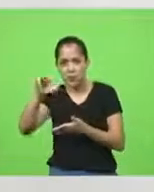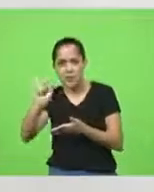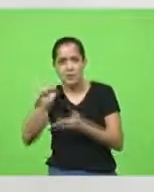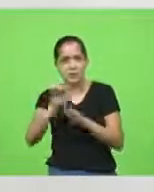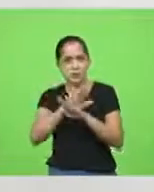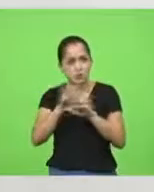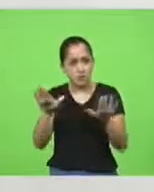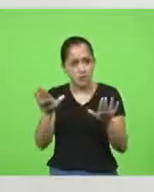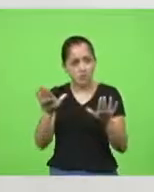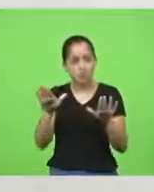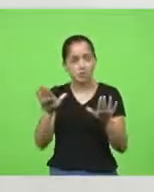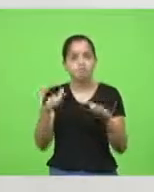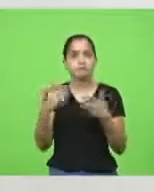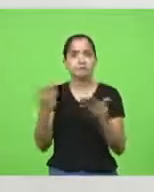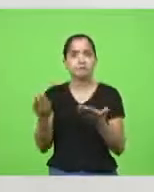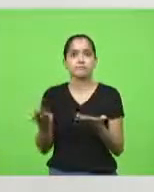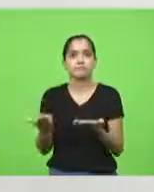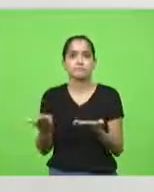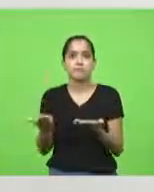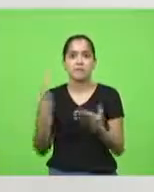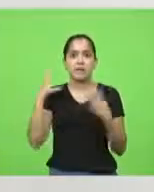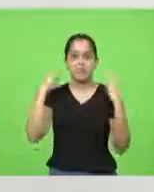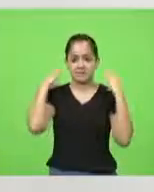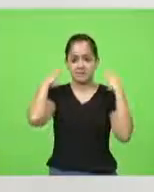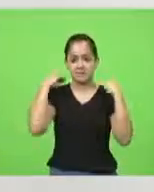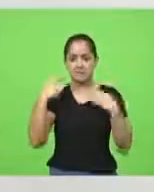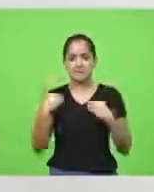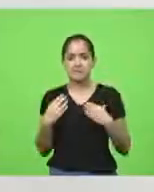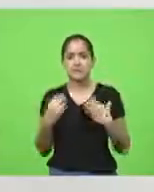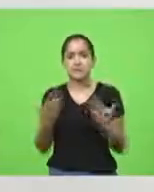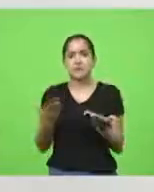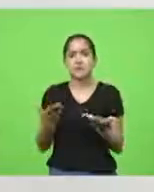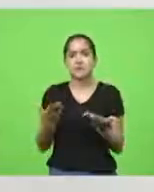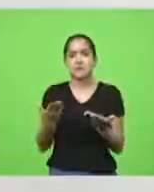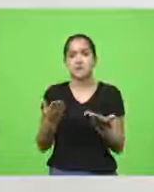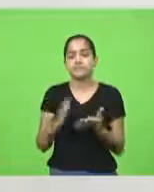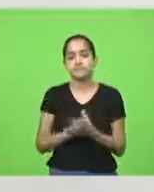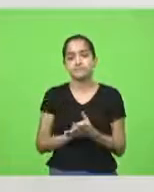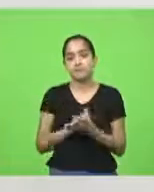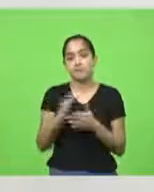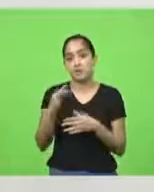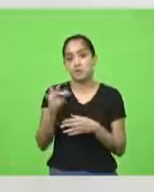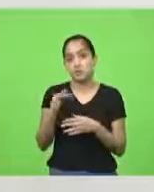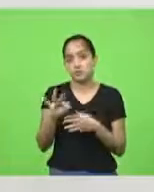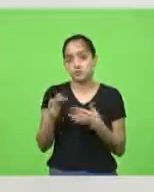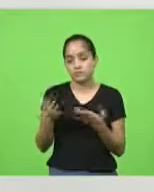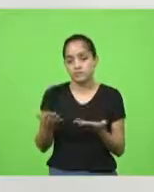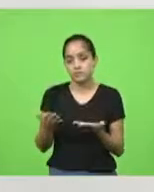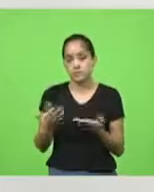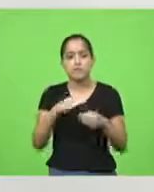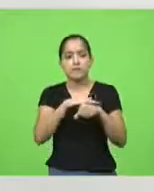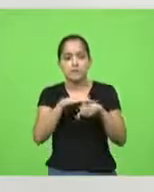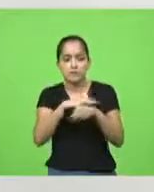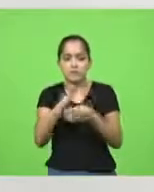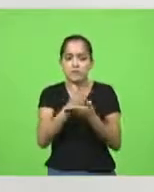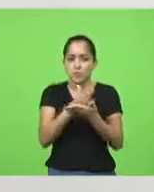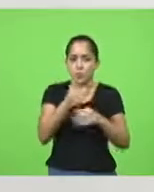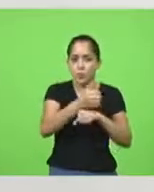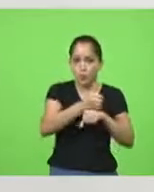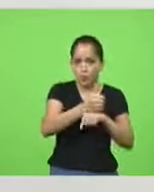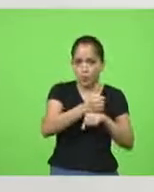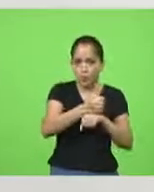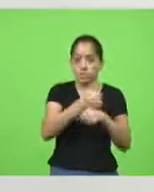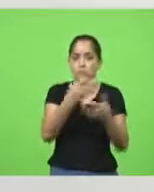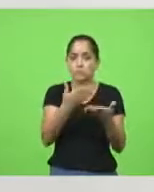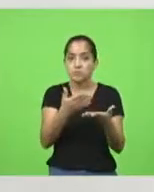paracetamol, fazer massagem nas costas. Estava conversando com alguns profissionais, eles disseram: Kennedy, nós